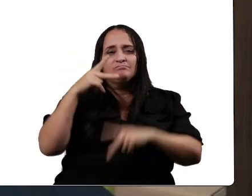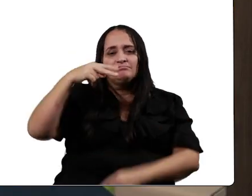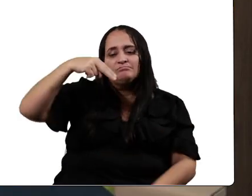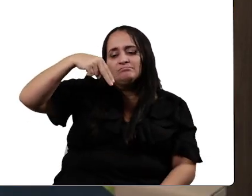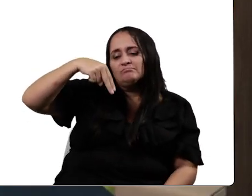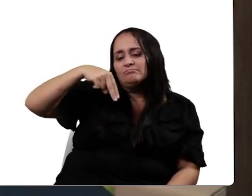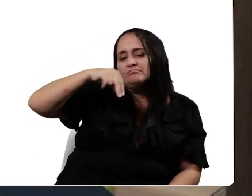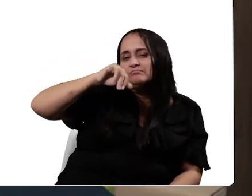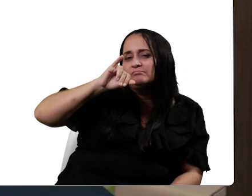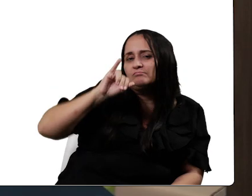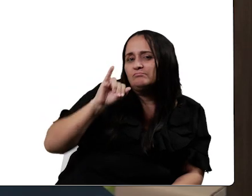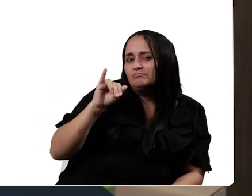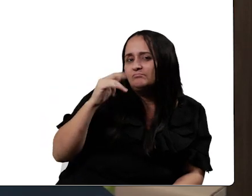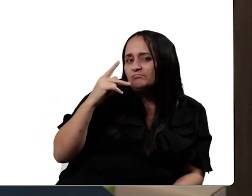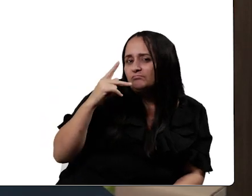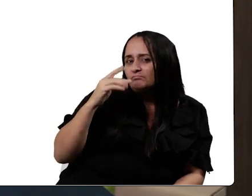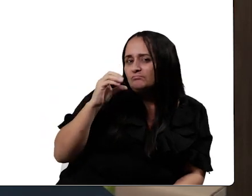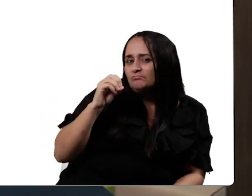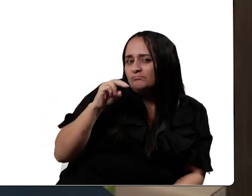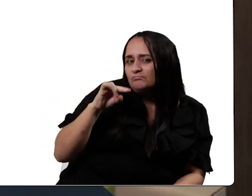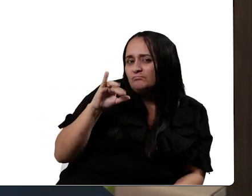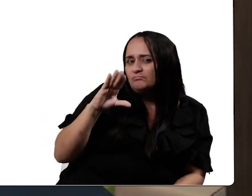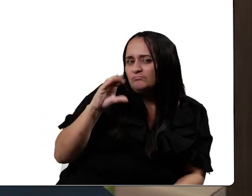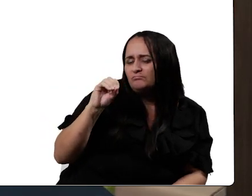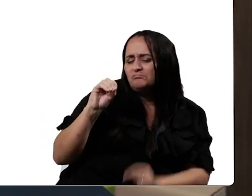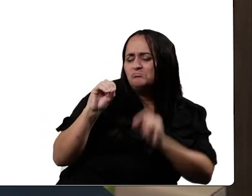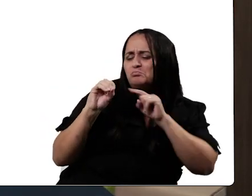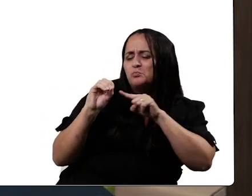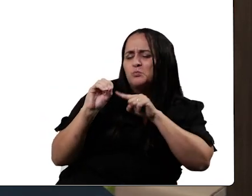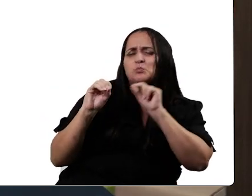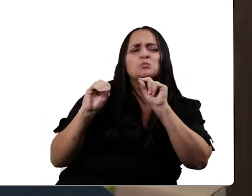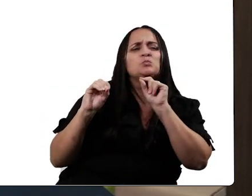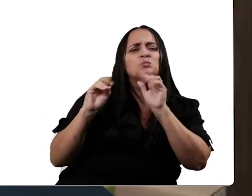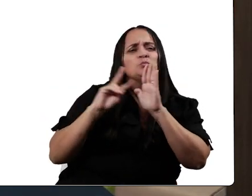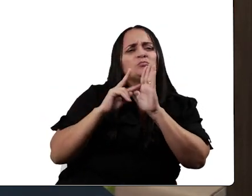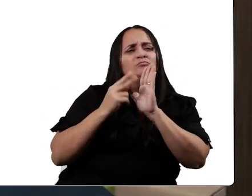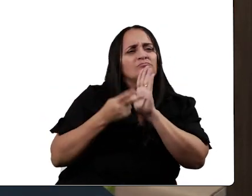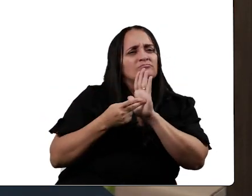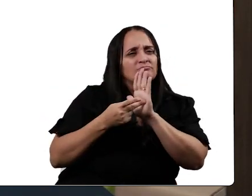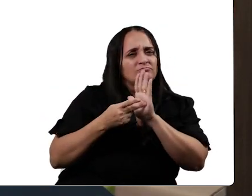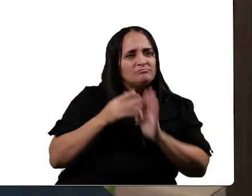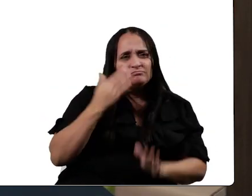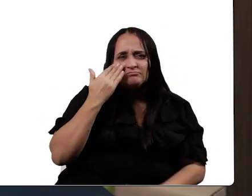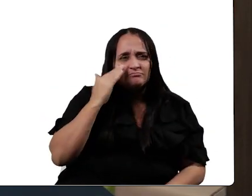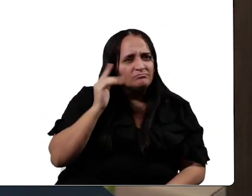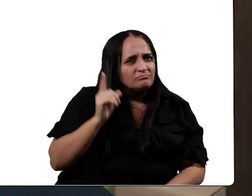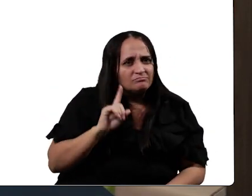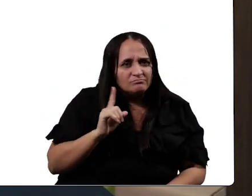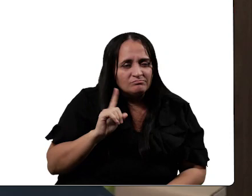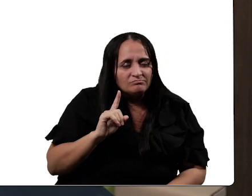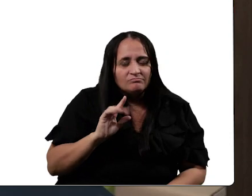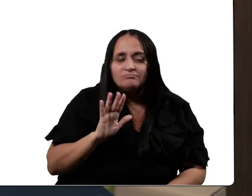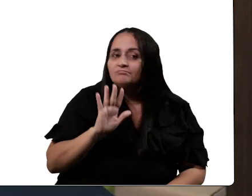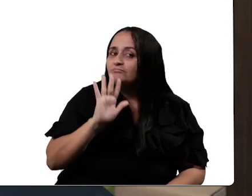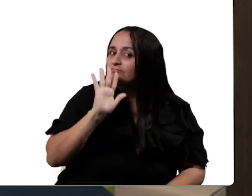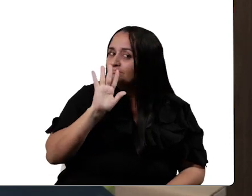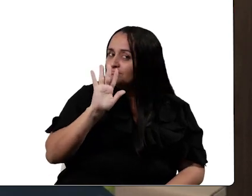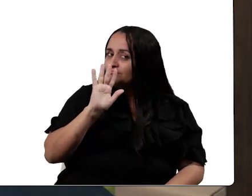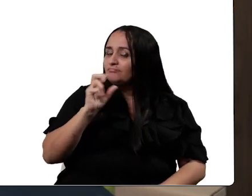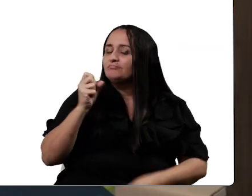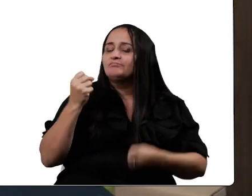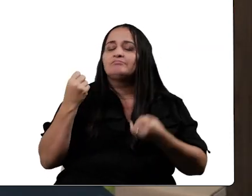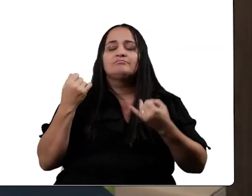o que significa a palavra nipônico? Não? No texto lá vem